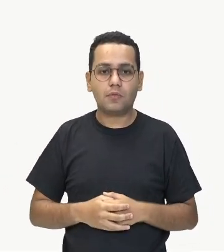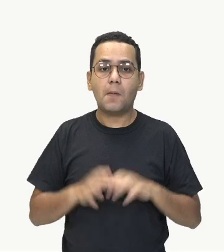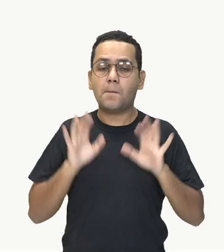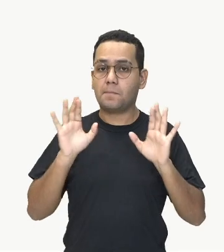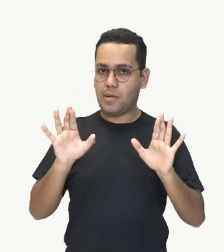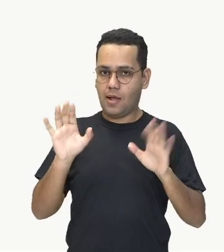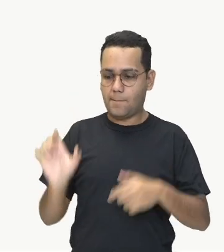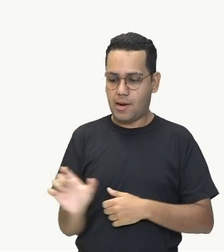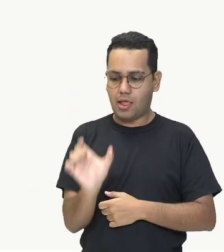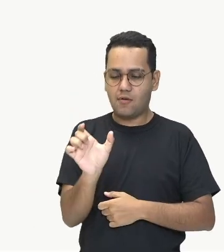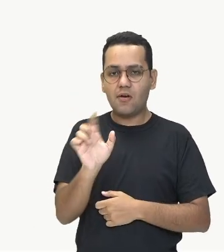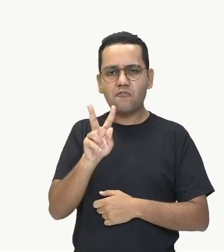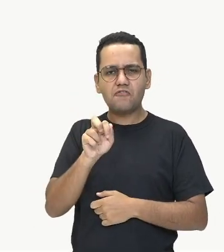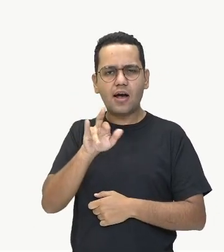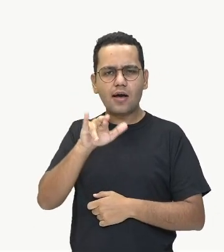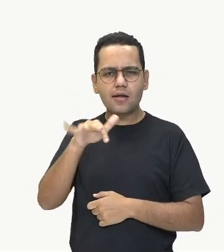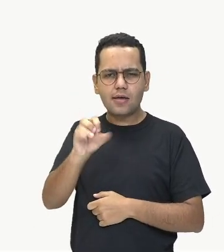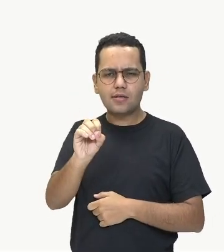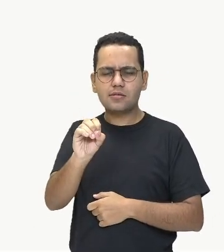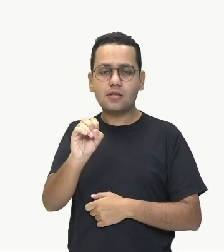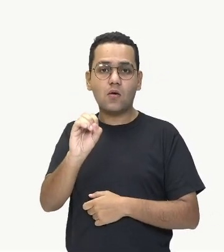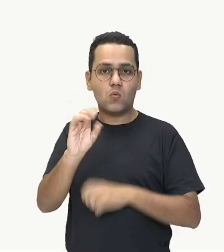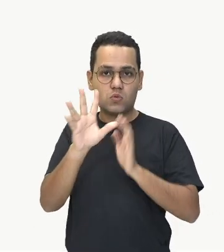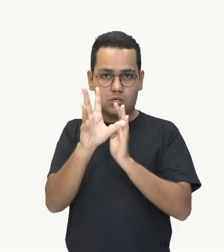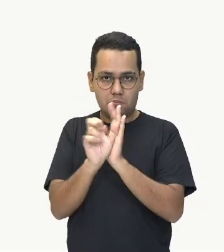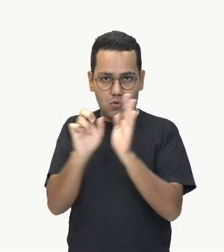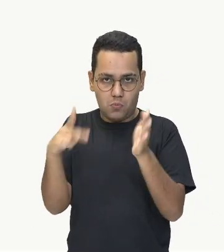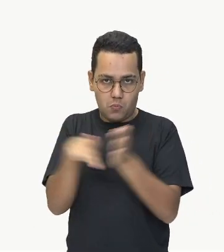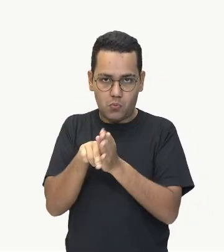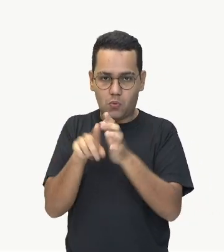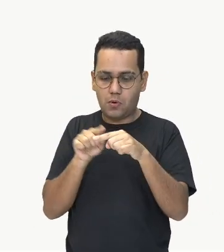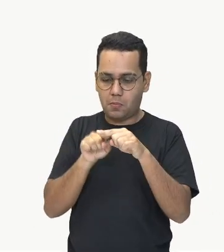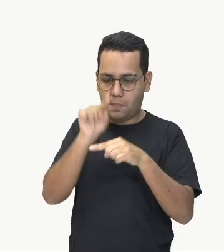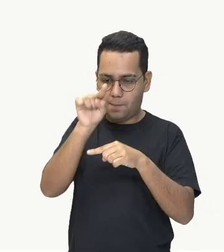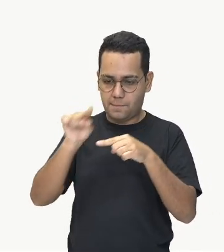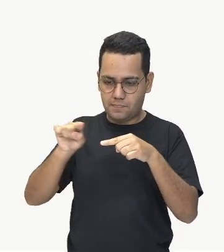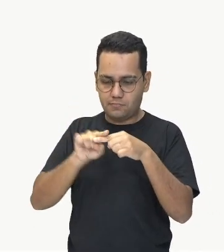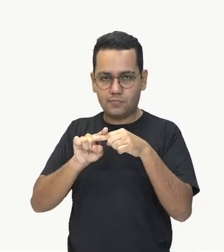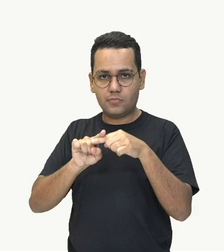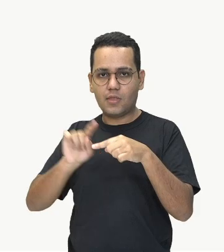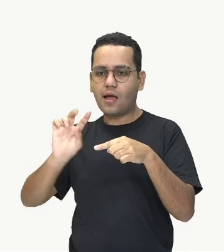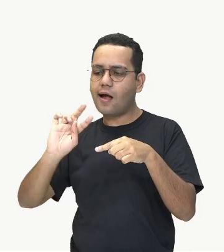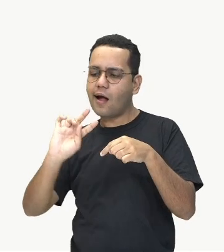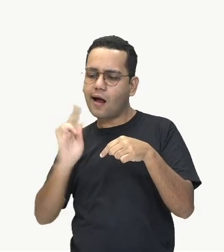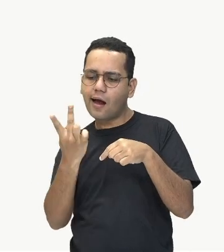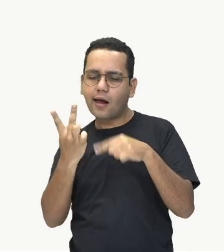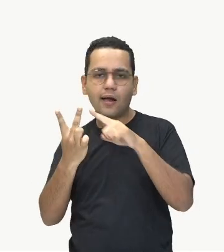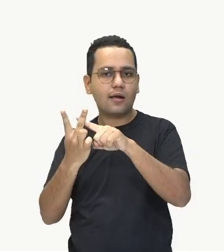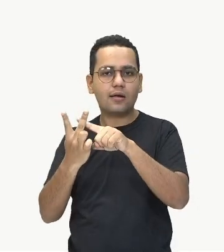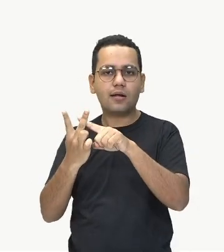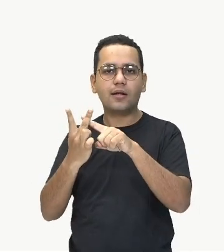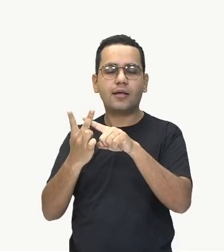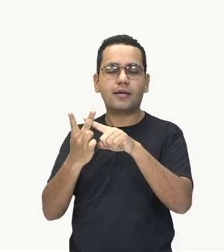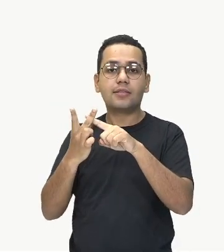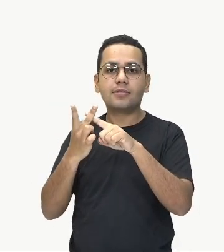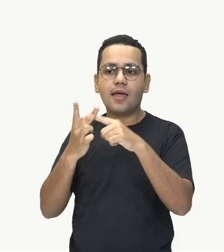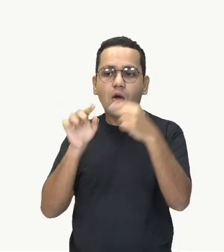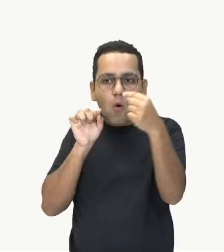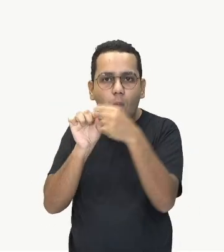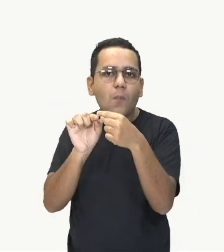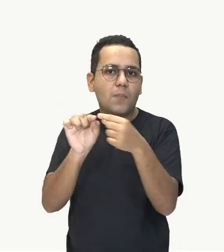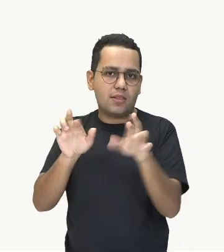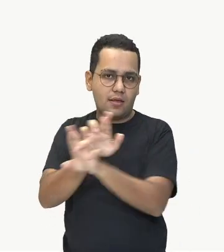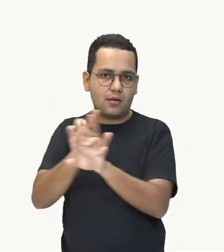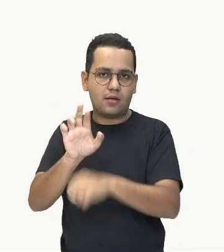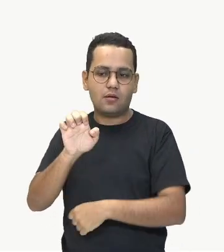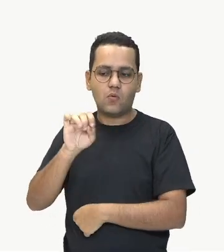E H é entalpia então a variação é o final menos o